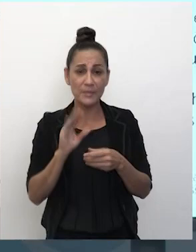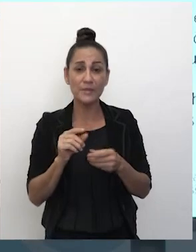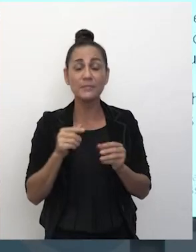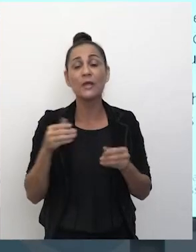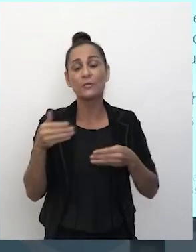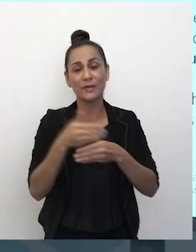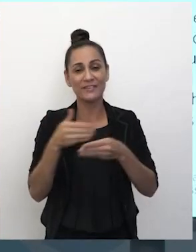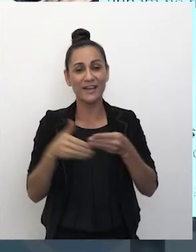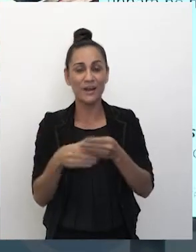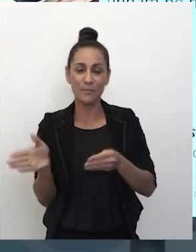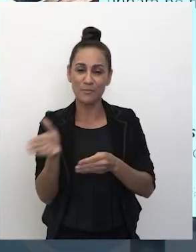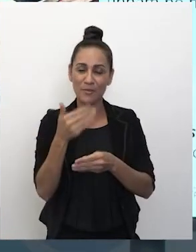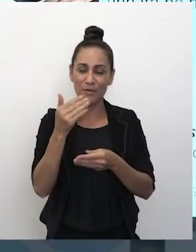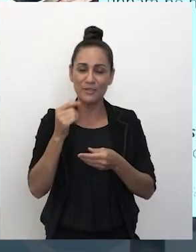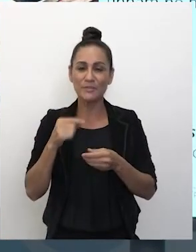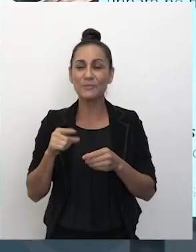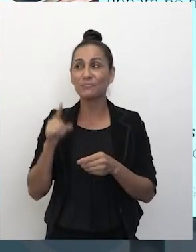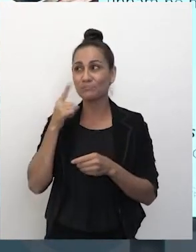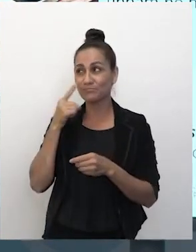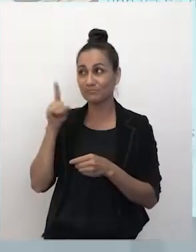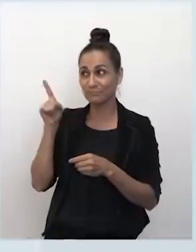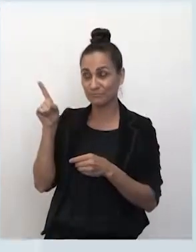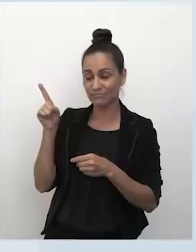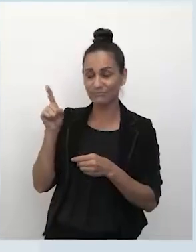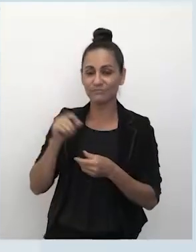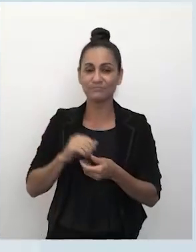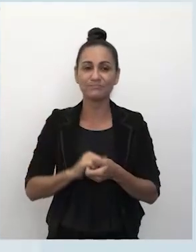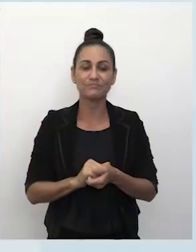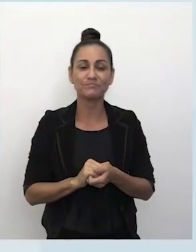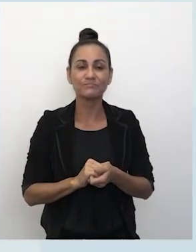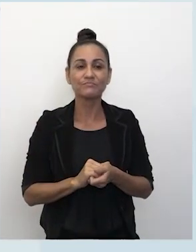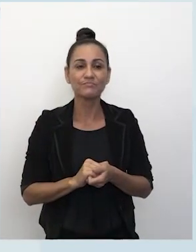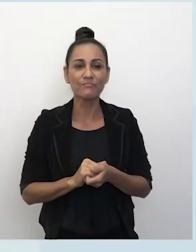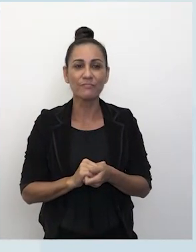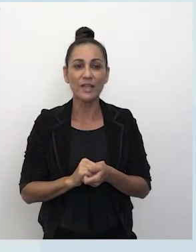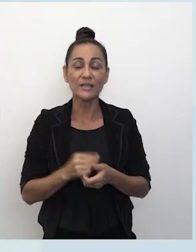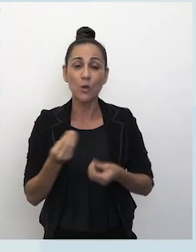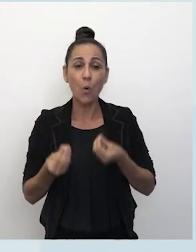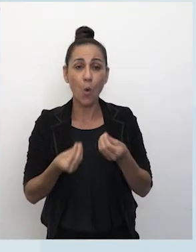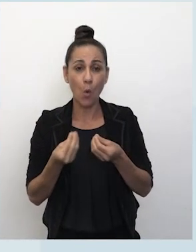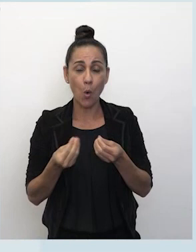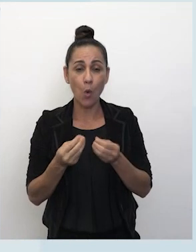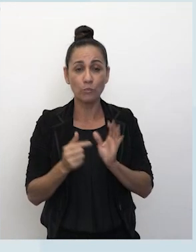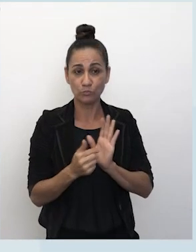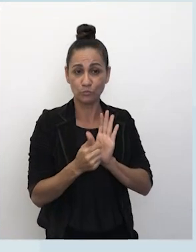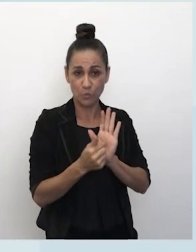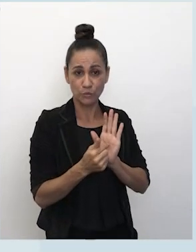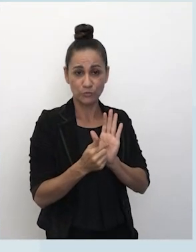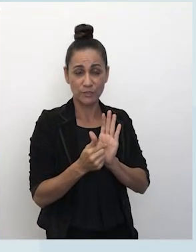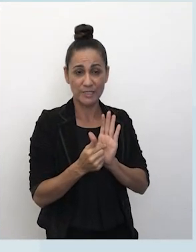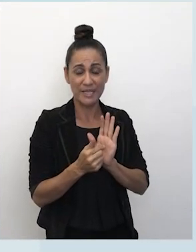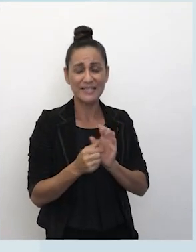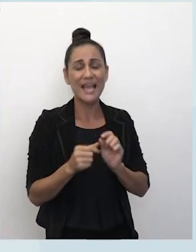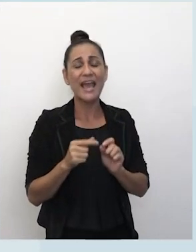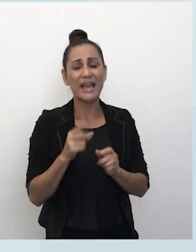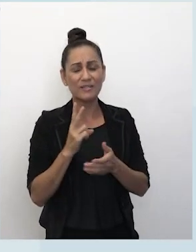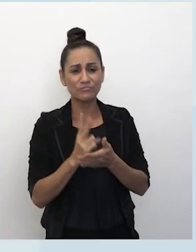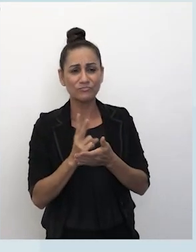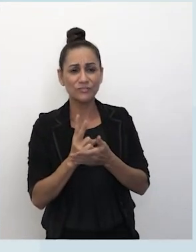gente vai começar a ver alguns trabalhos dela. Então, como eu coloquei para vocês, ela pintava